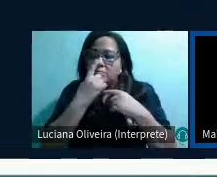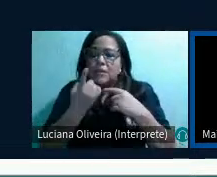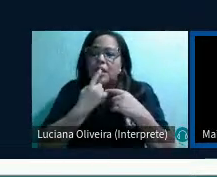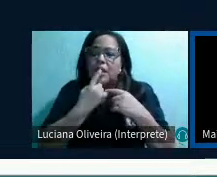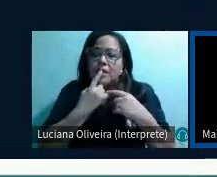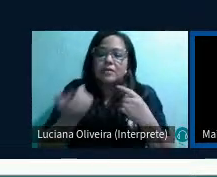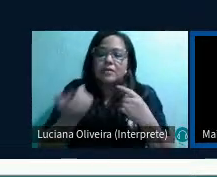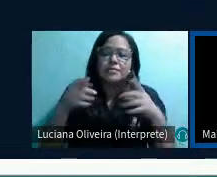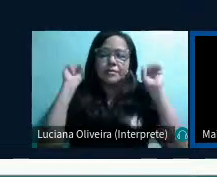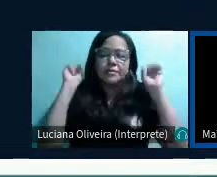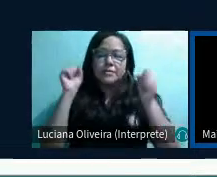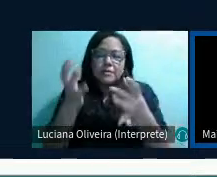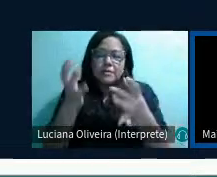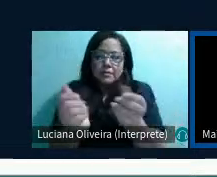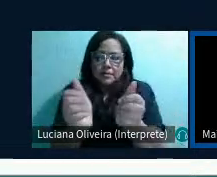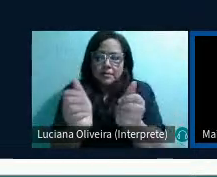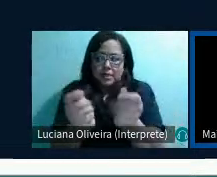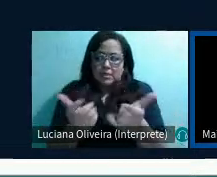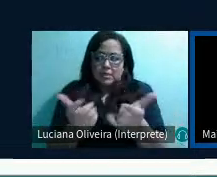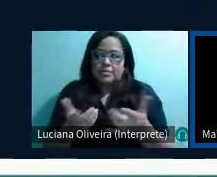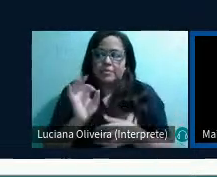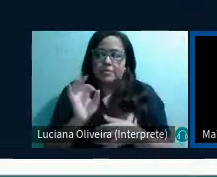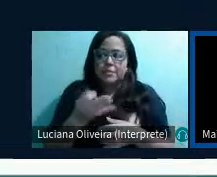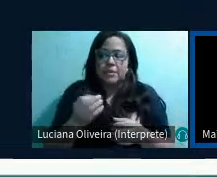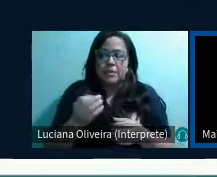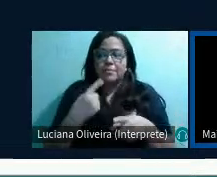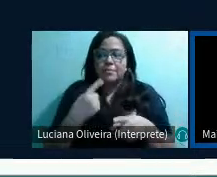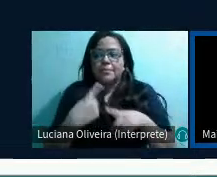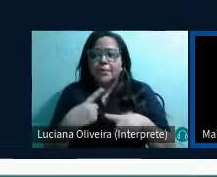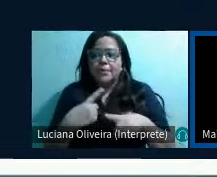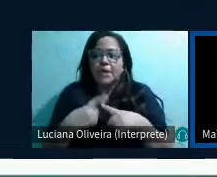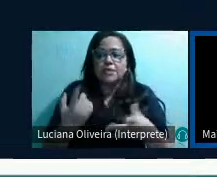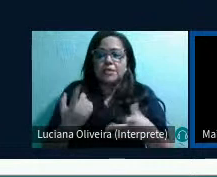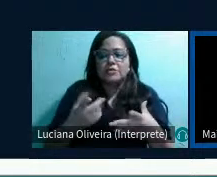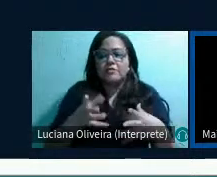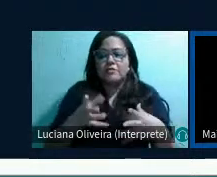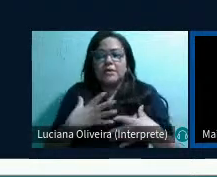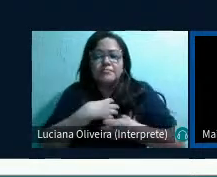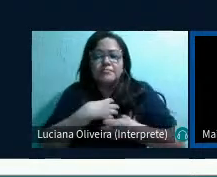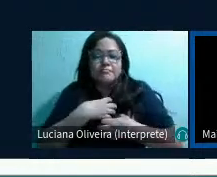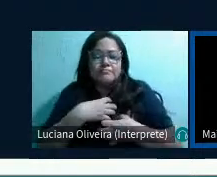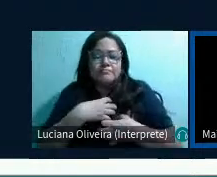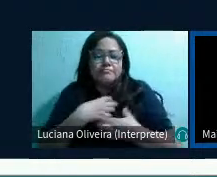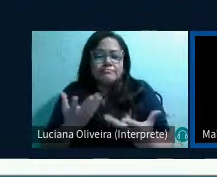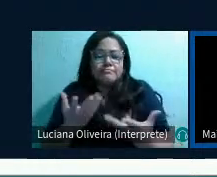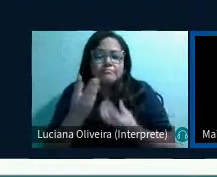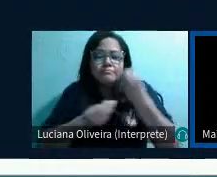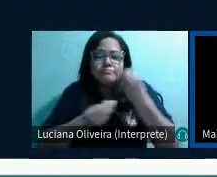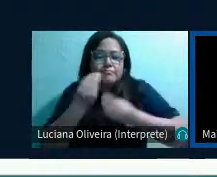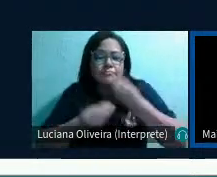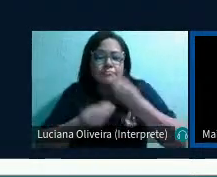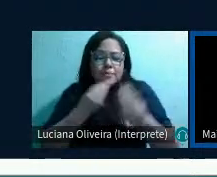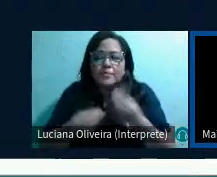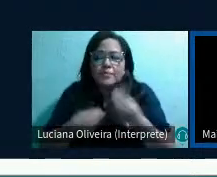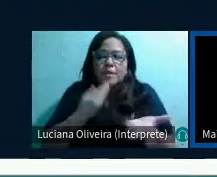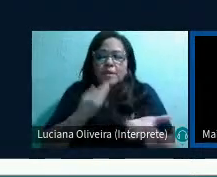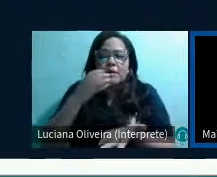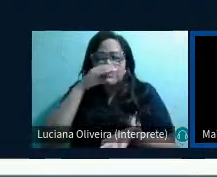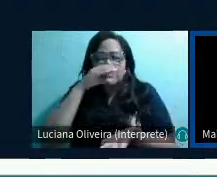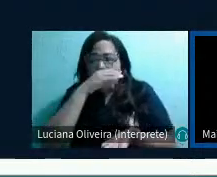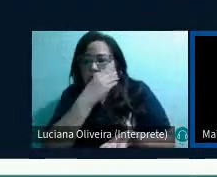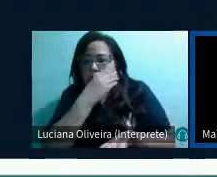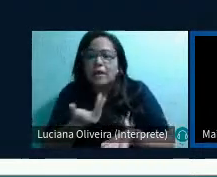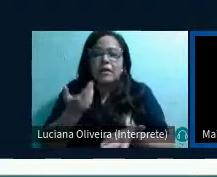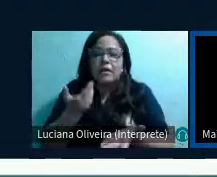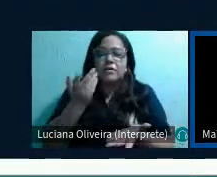perceber o que a gente está sentindo, como a gente vai tocar e vai sentir a temperatura, a gente vai ver e vai ver determinada cor. E o